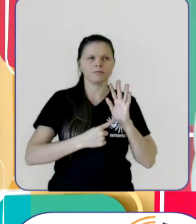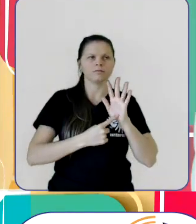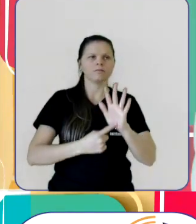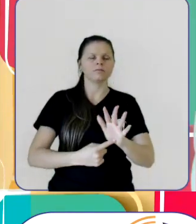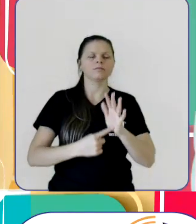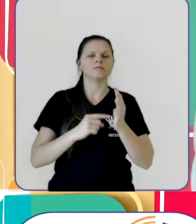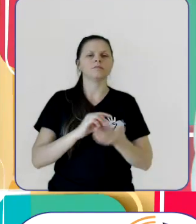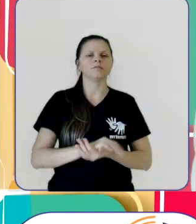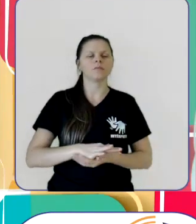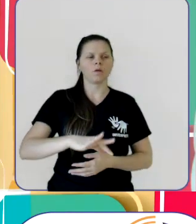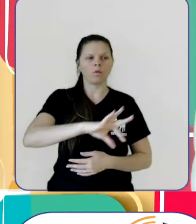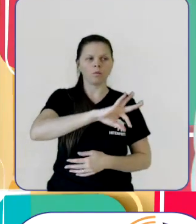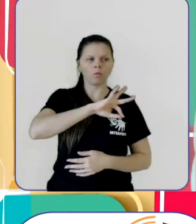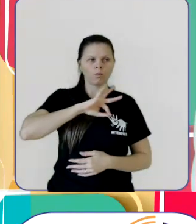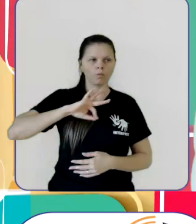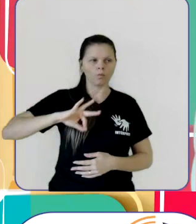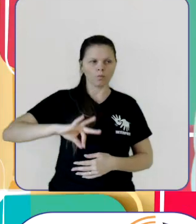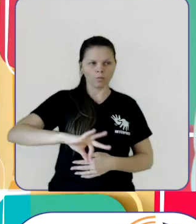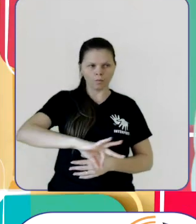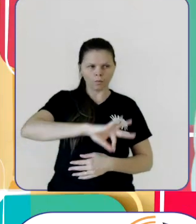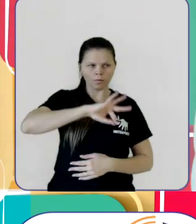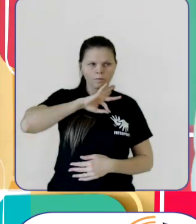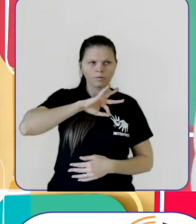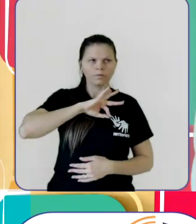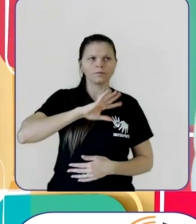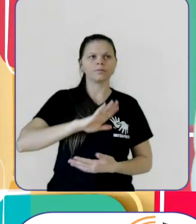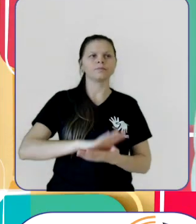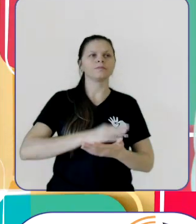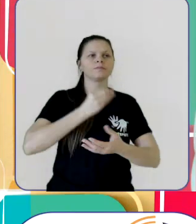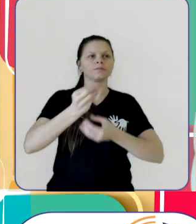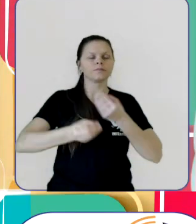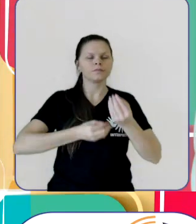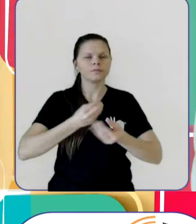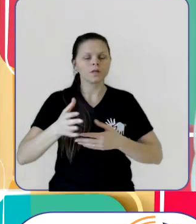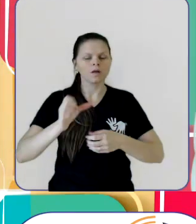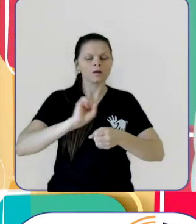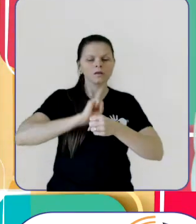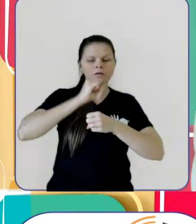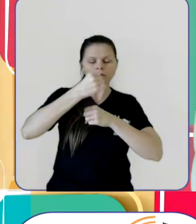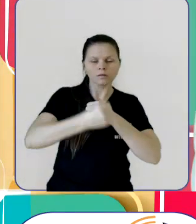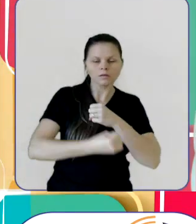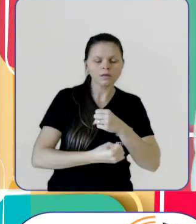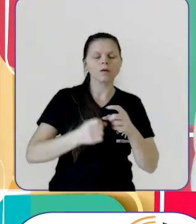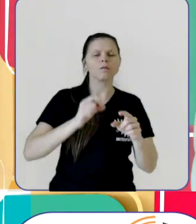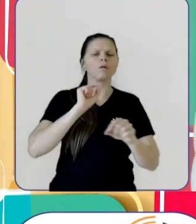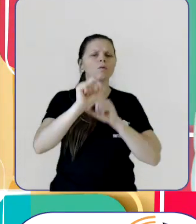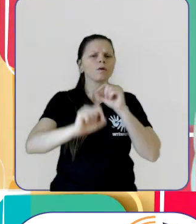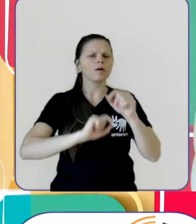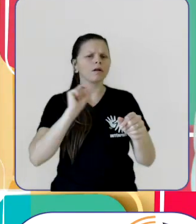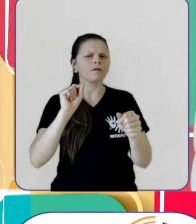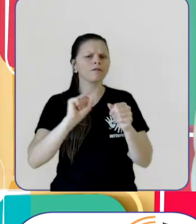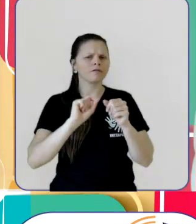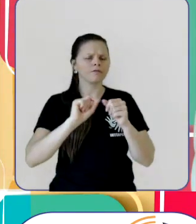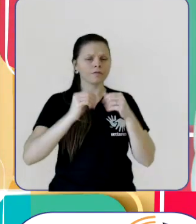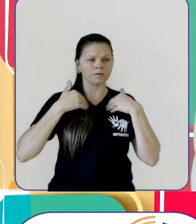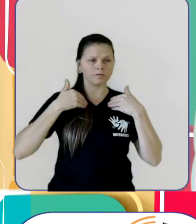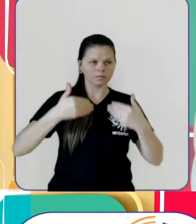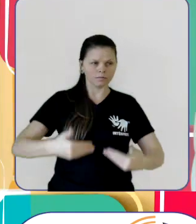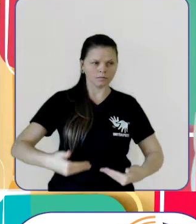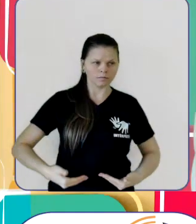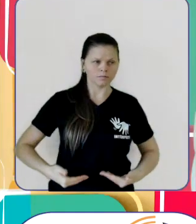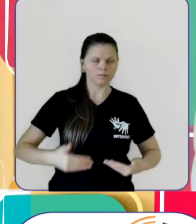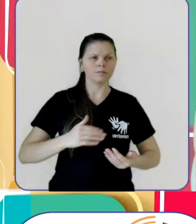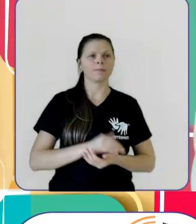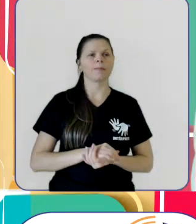uma célula do sistema nervoso. Então, quais são as funções do sistema nervoso? O que ele faz no nosso corpo, no nosso